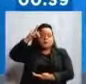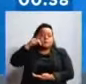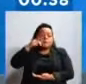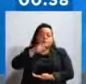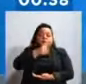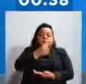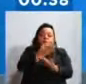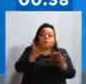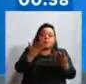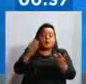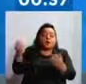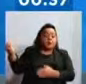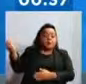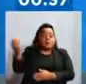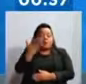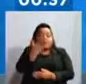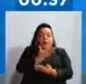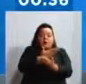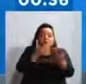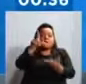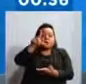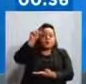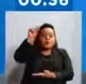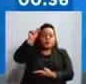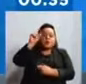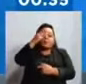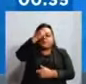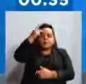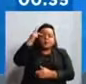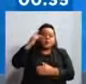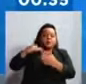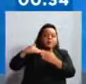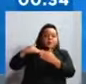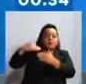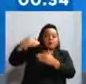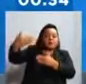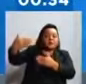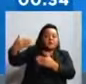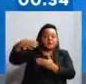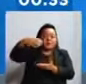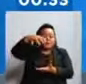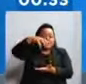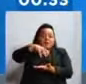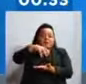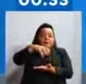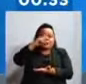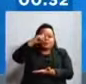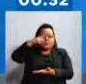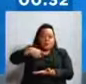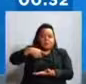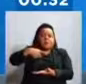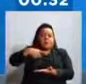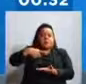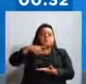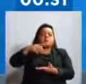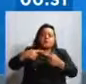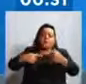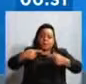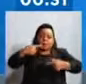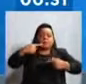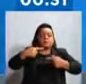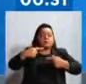nova alternativa, uma pessoa que realmente está fora do eixo dominante da política. Quero